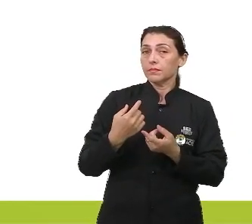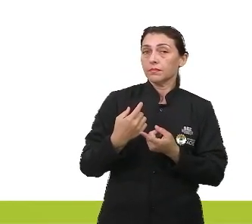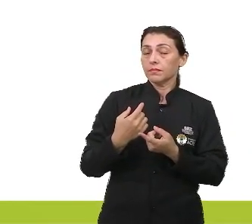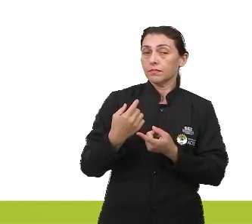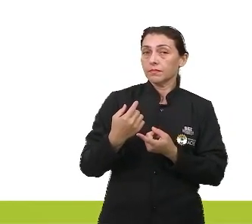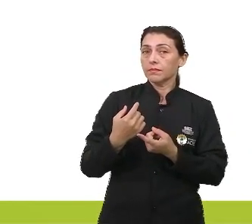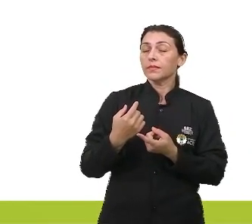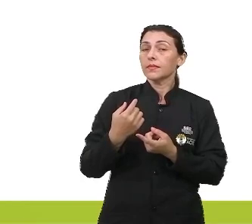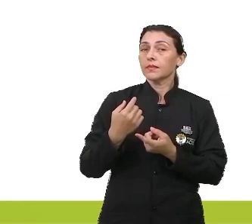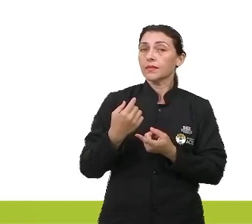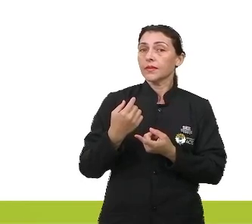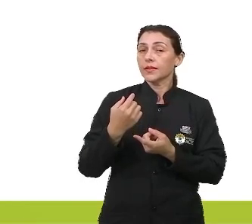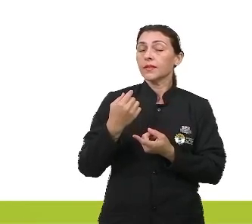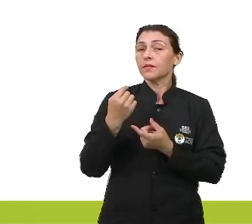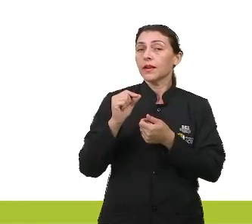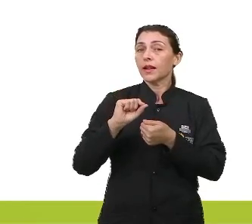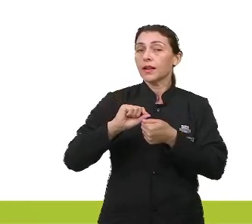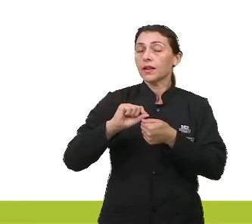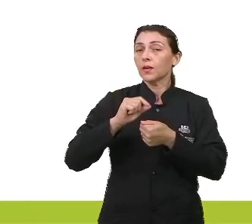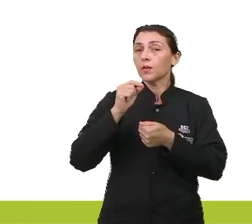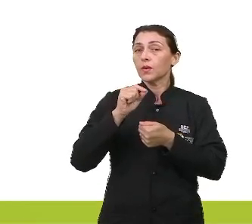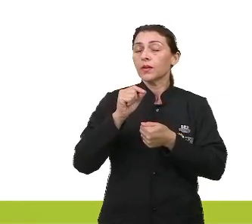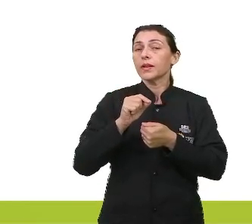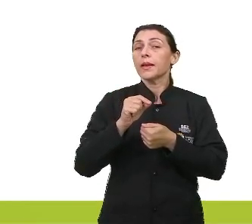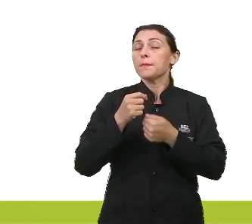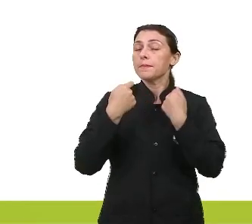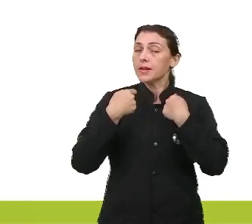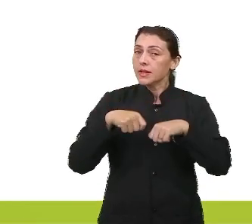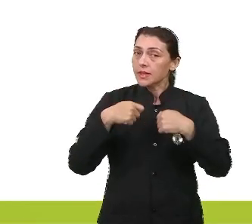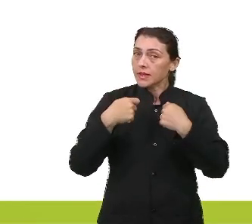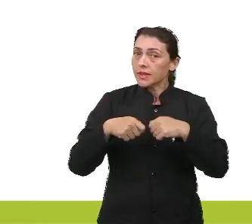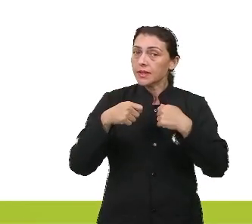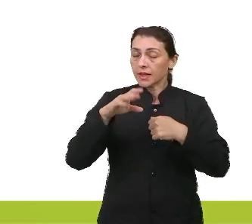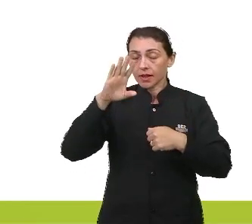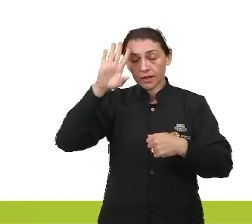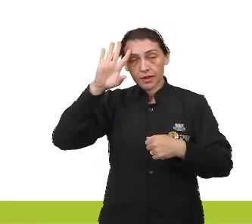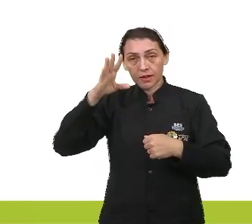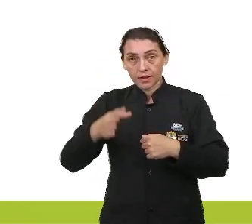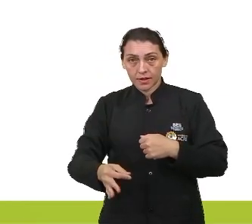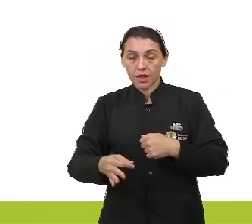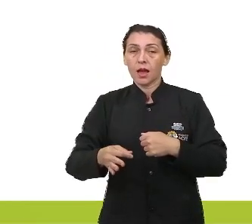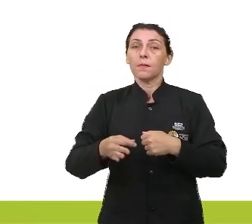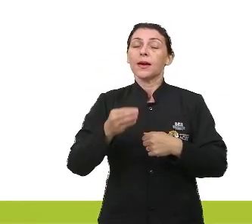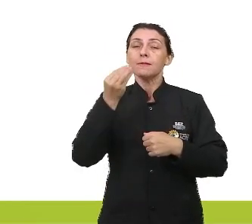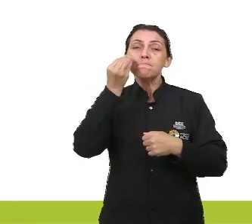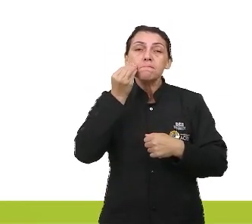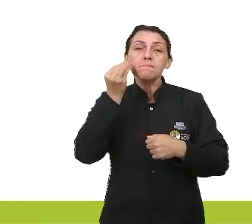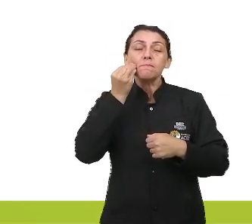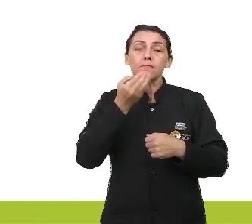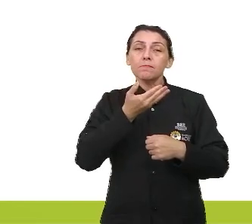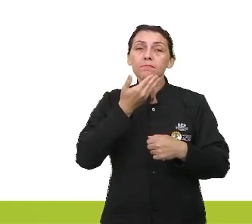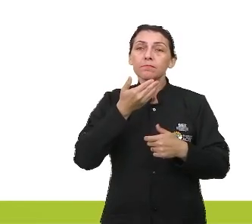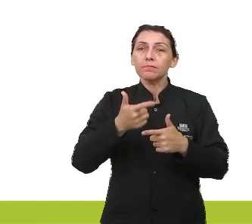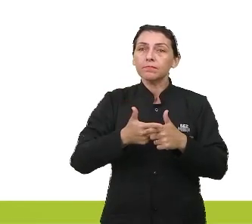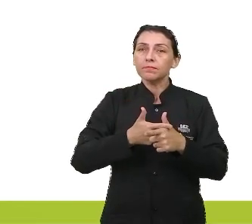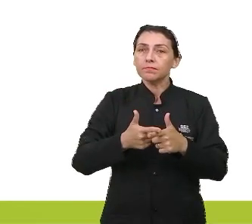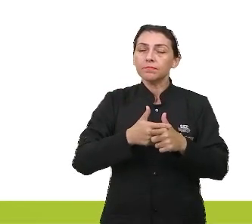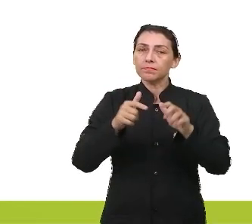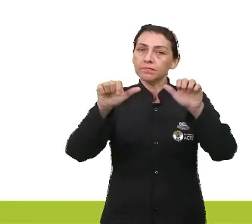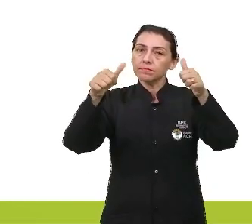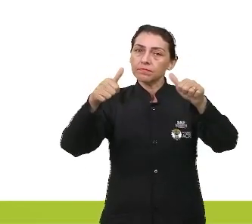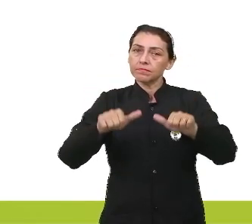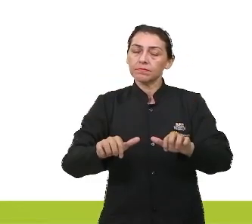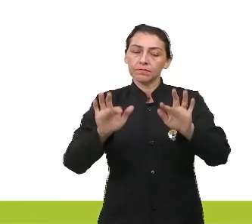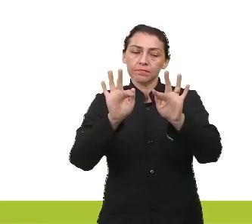é indubitável constatar que medidas são necessárias para corrigir essa problemática. Pessoal, analisem esse